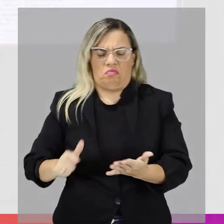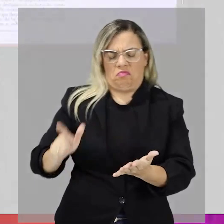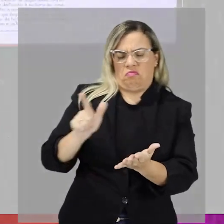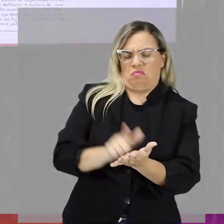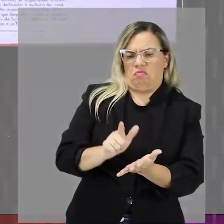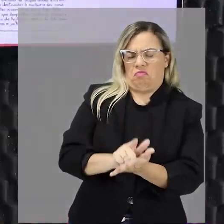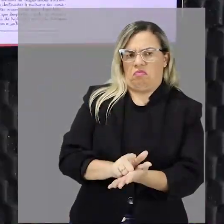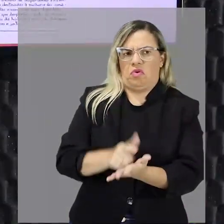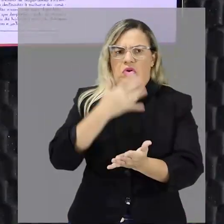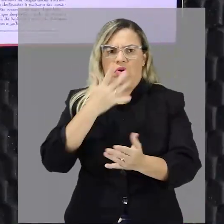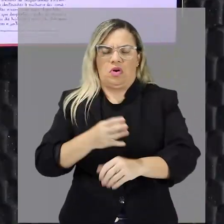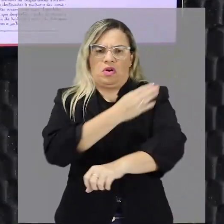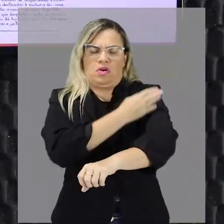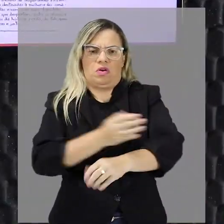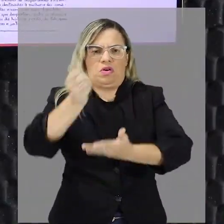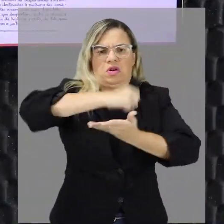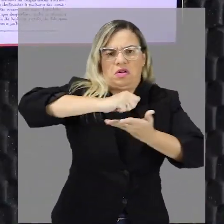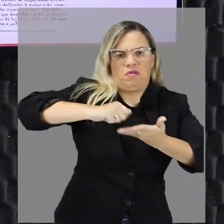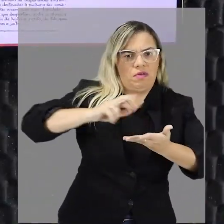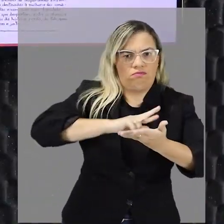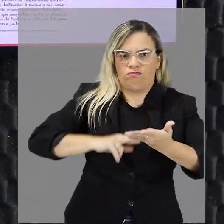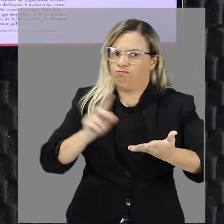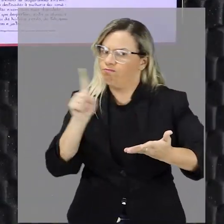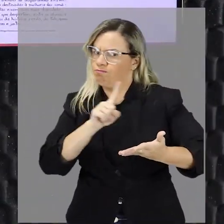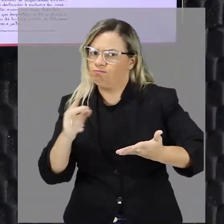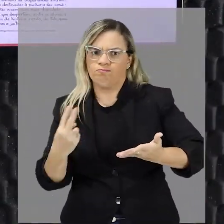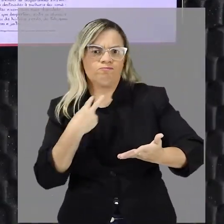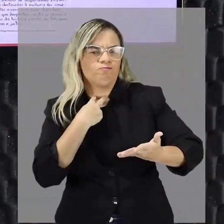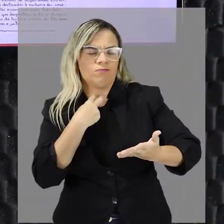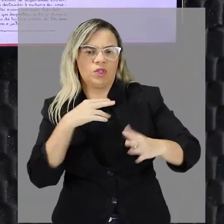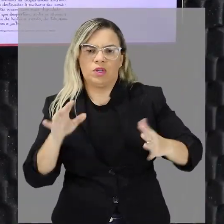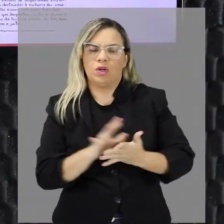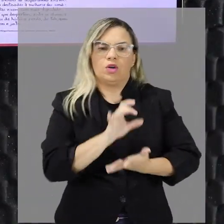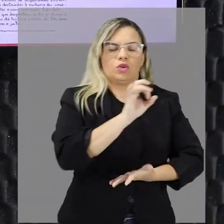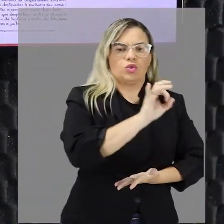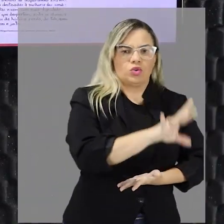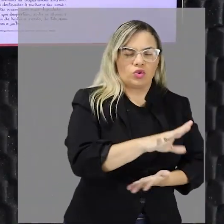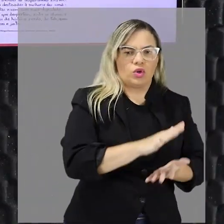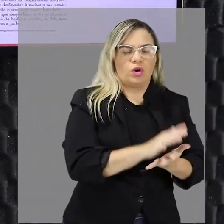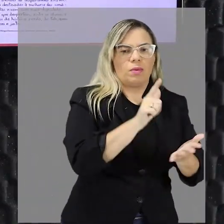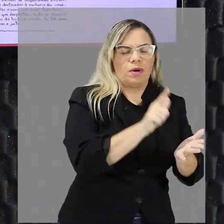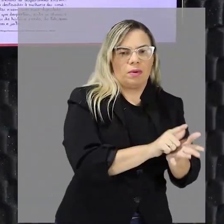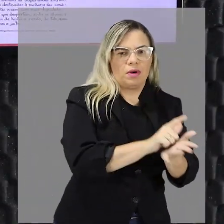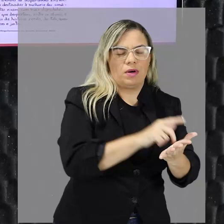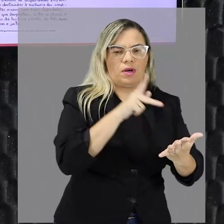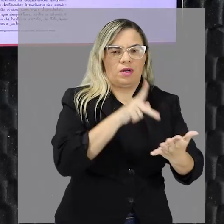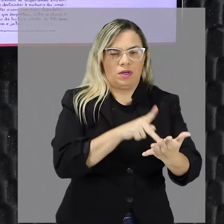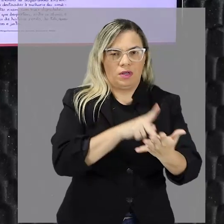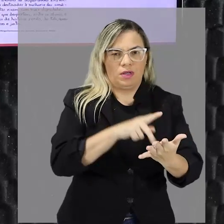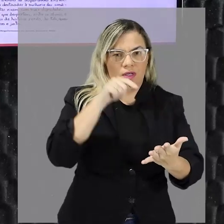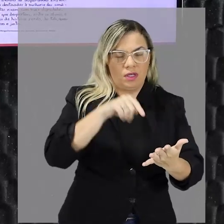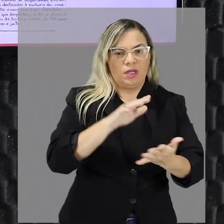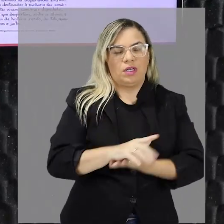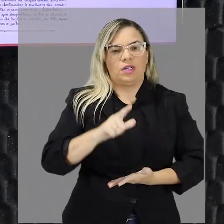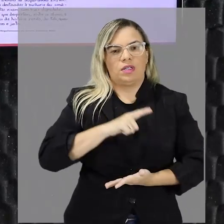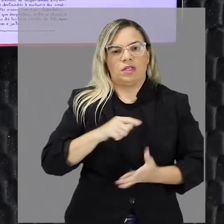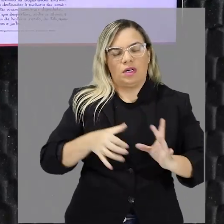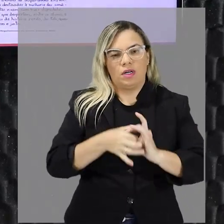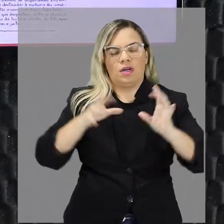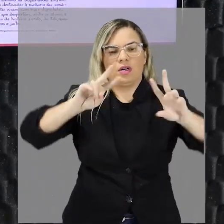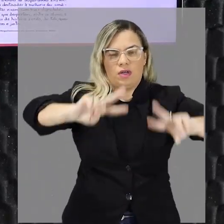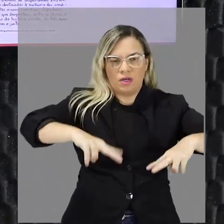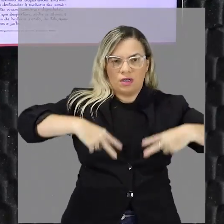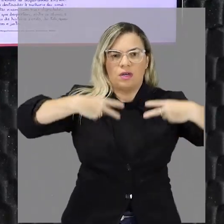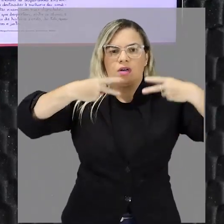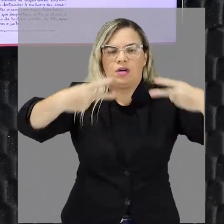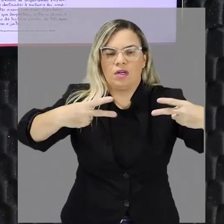papel branco para escrever a redação de vocês. Apenas a folha oficial, que está disponibilizada no link que nós